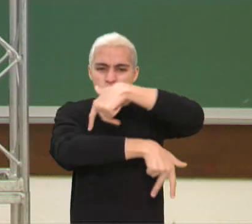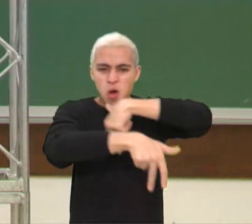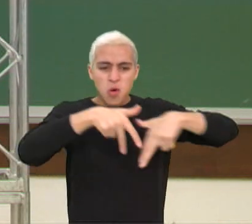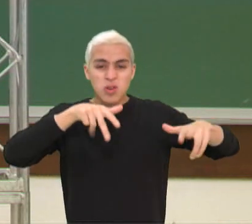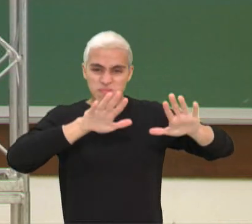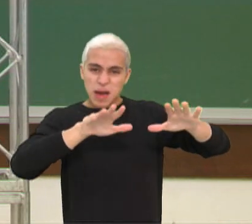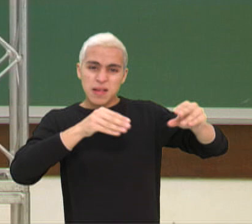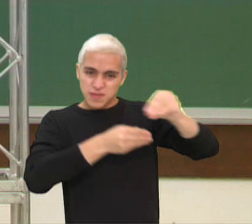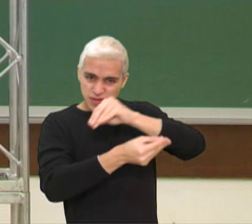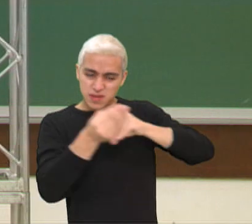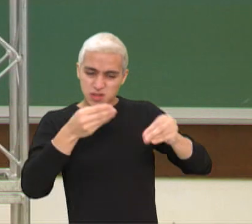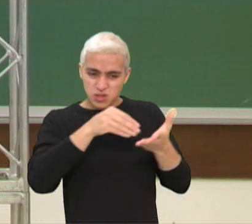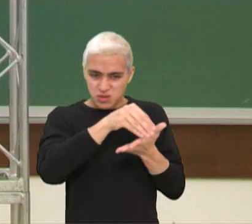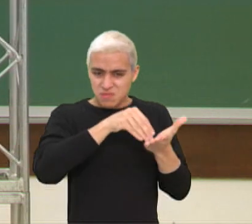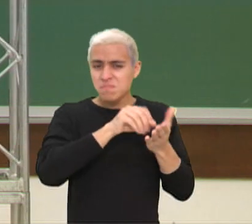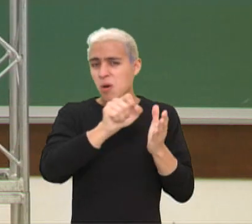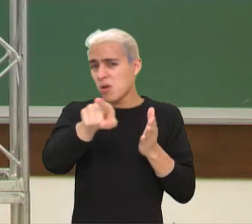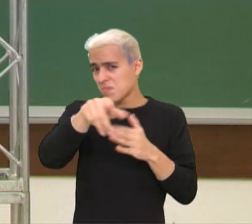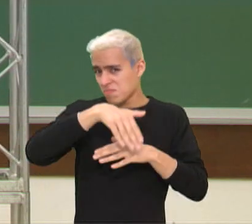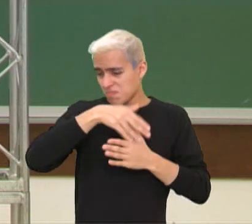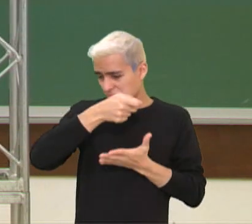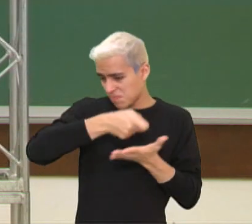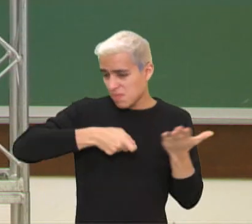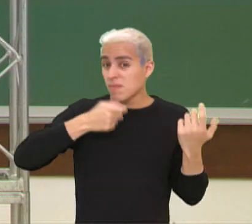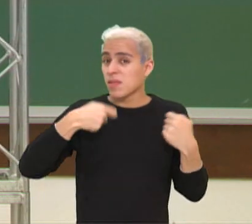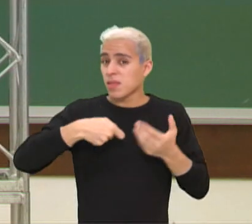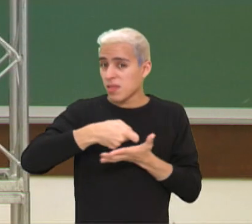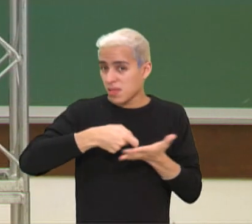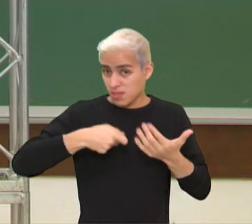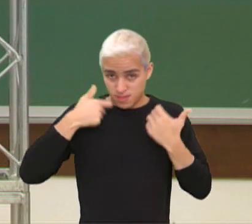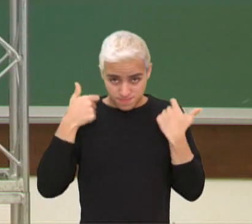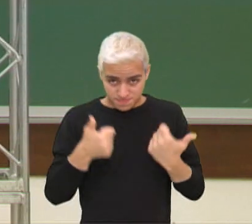teu critério você fazer essas anotações no seu caderno aí. Mas eu preciso que anote no caderno.